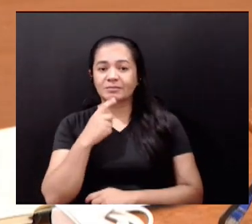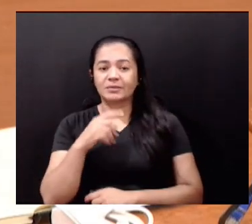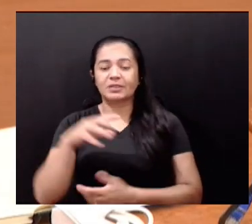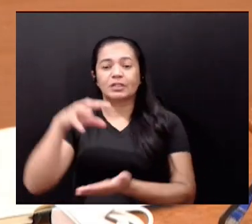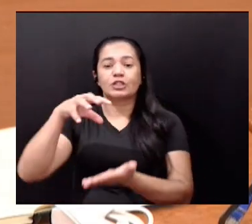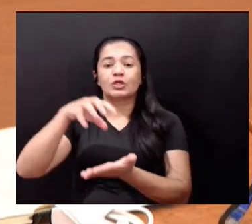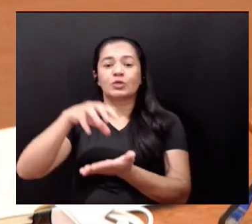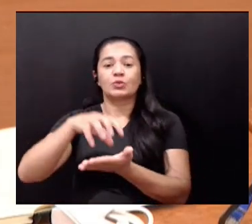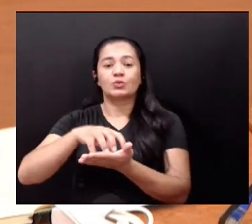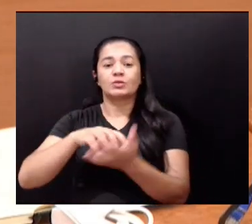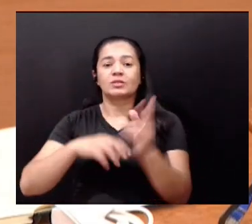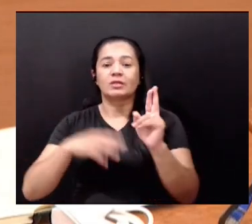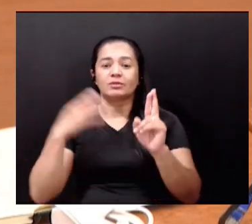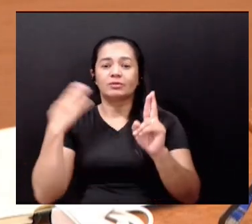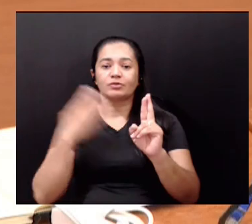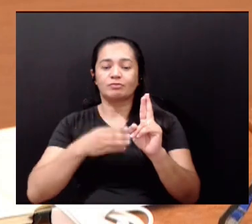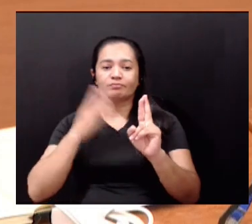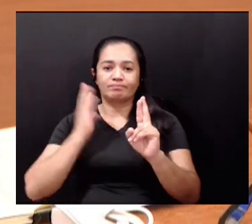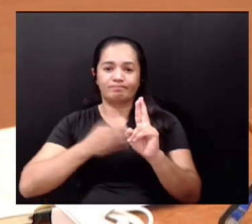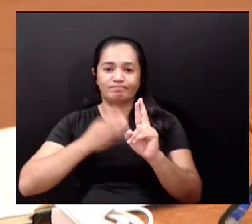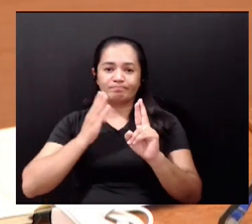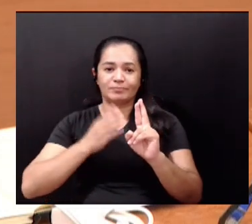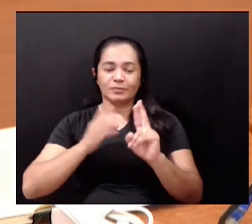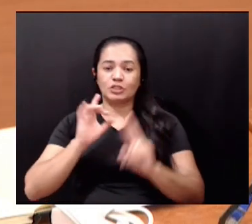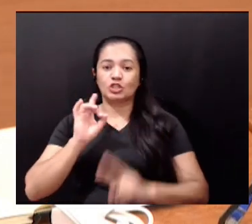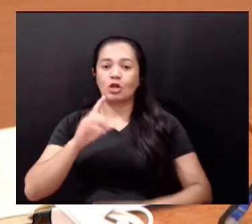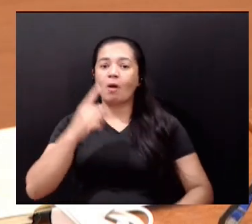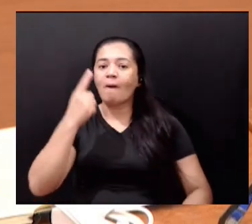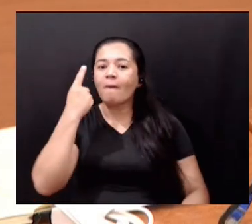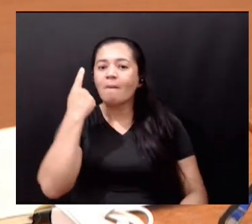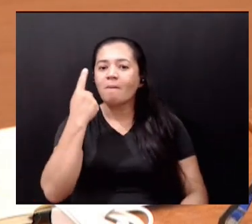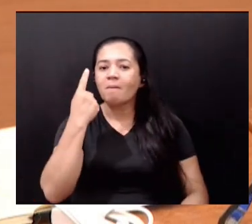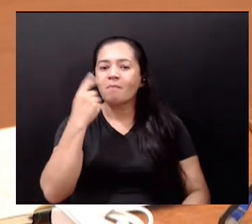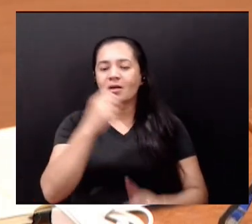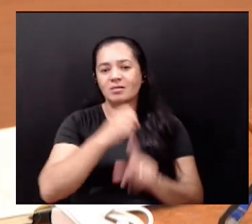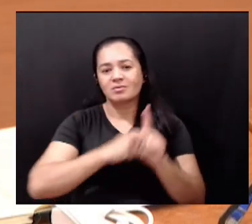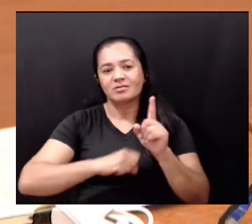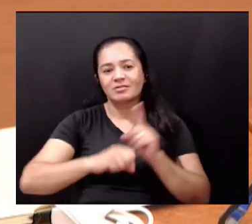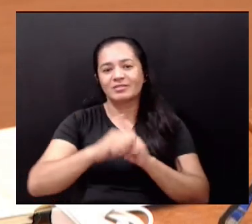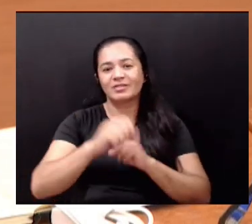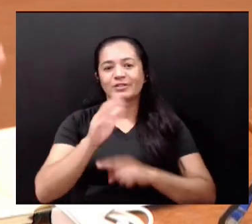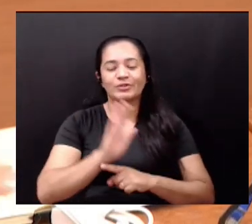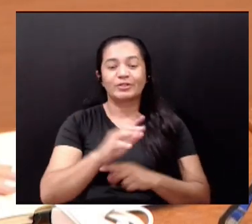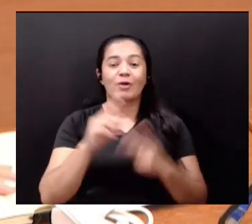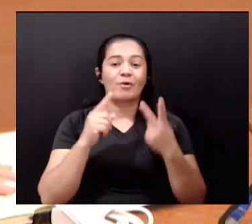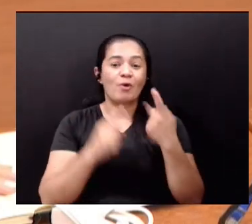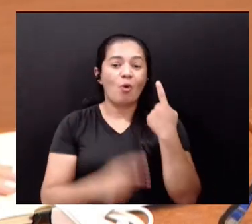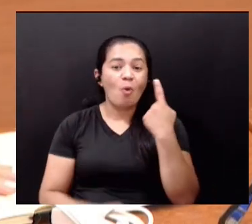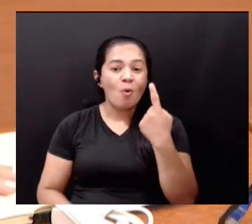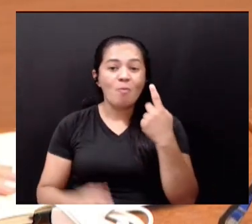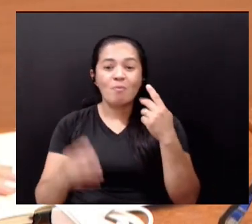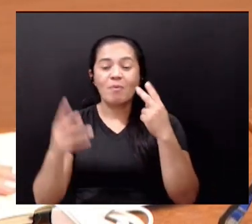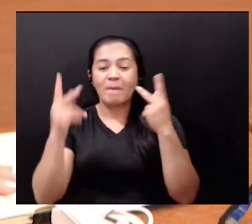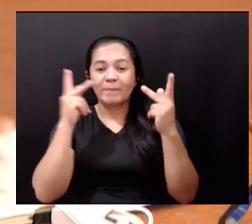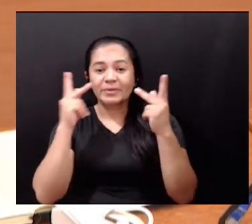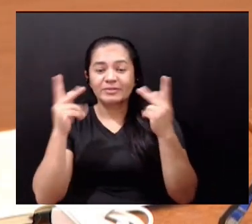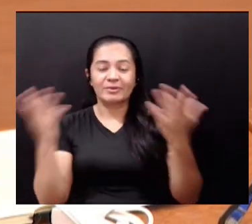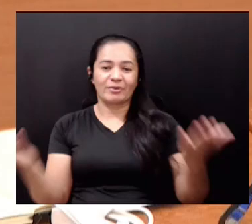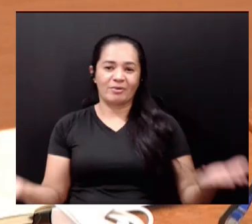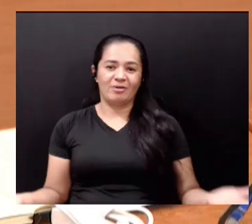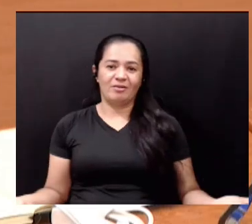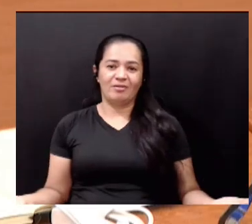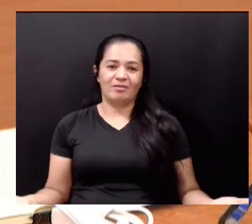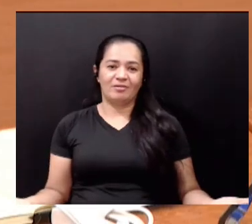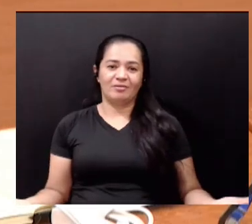CEAMO, que conta só com uma assistente social e uma psicóloga para atender toda a demanda. A ocupação de mulheres, Maria Lúcia, faz